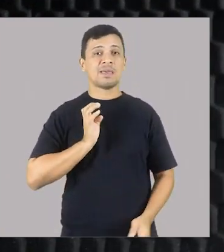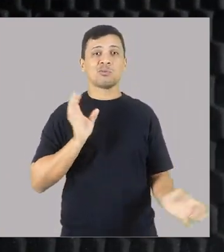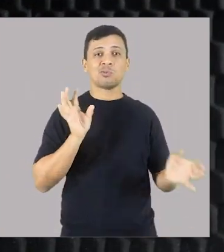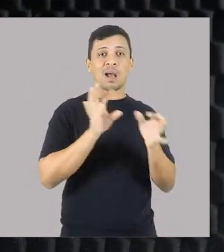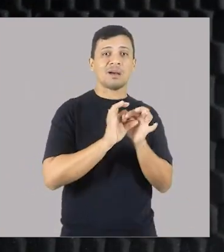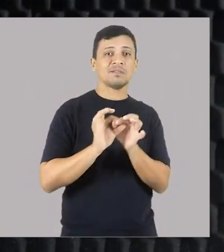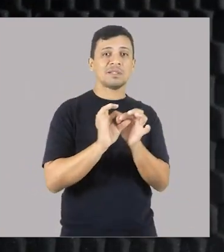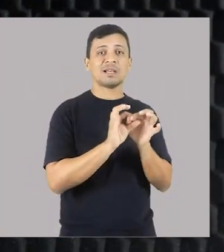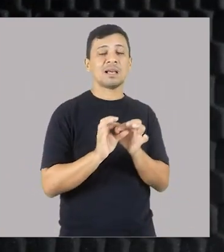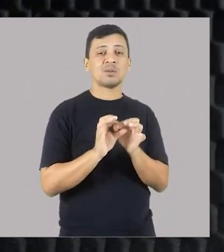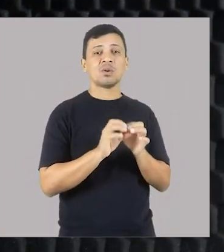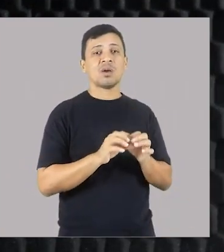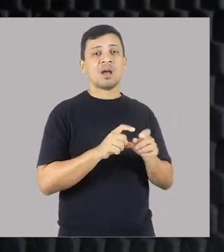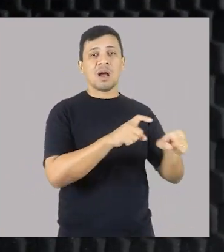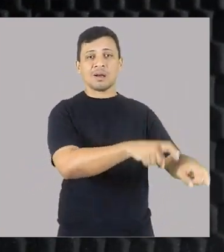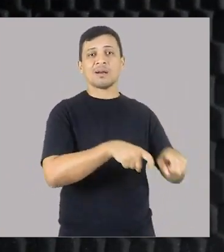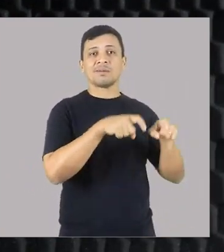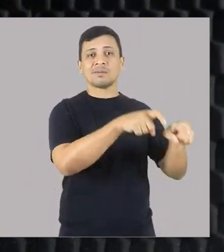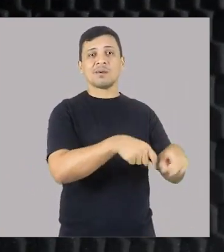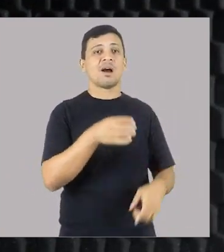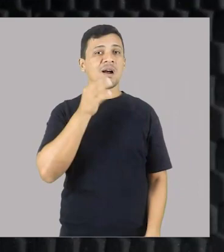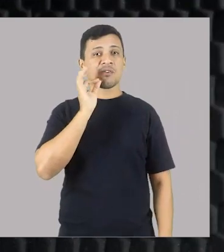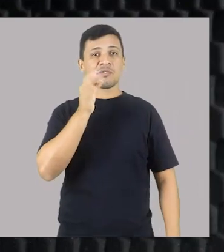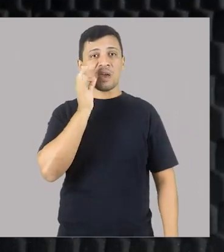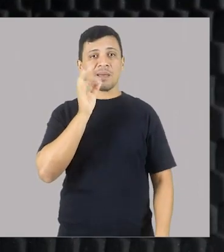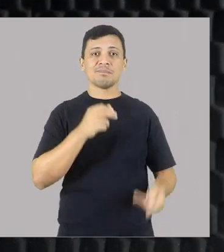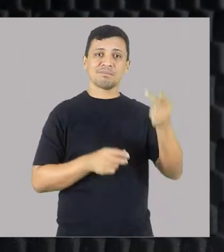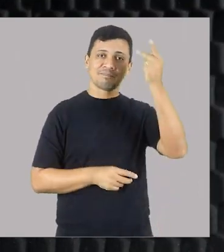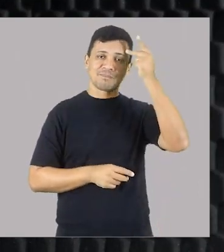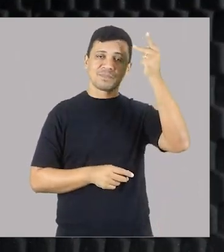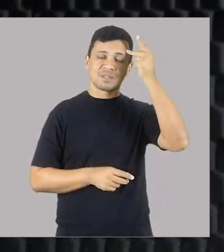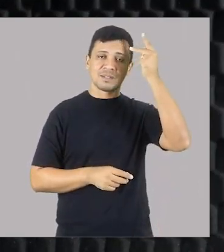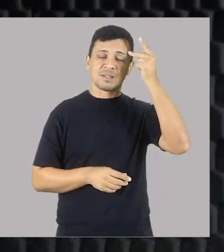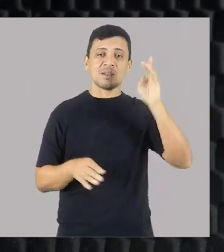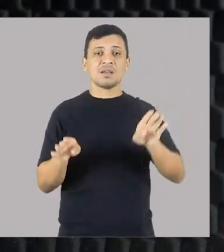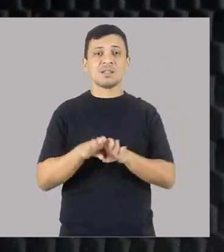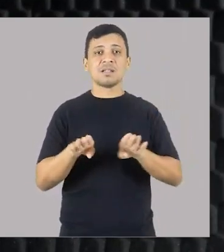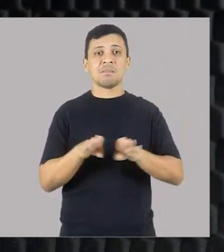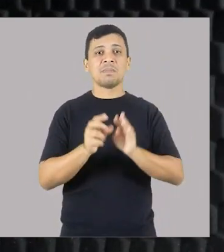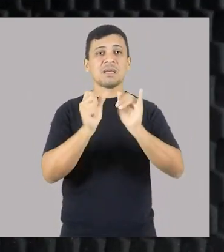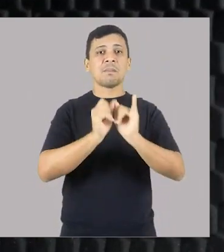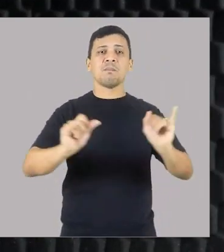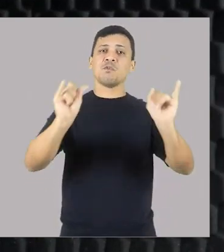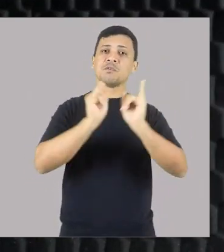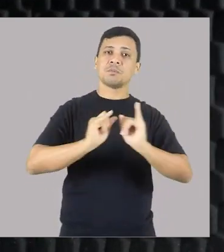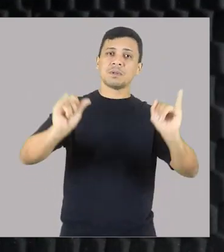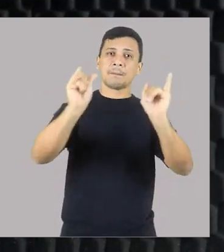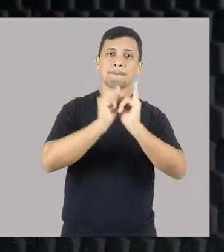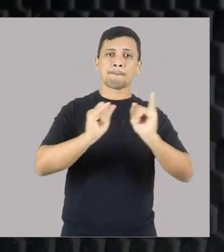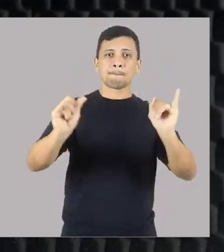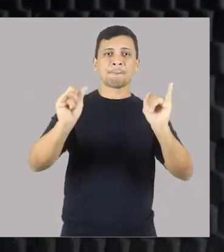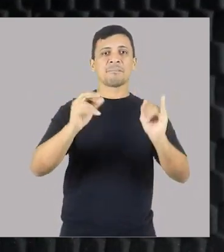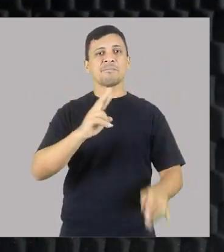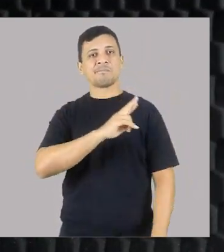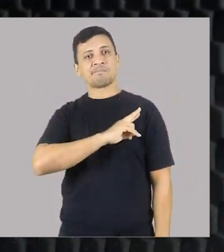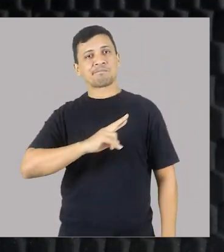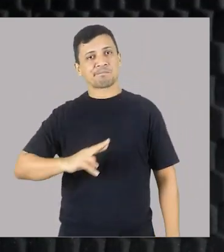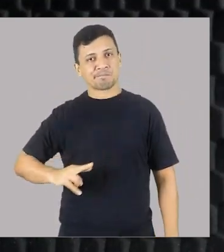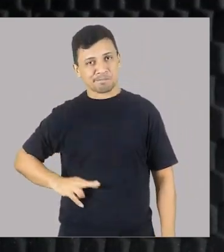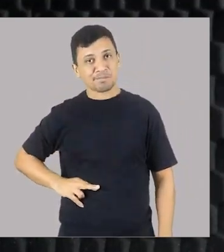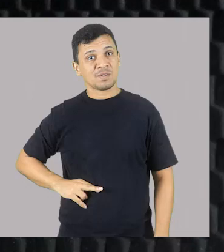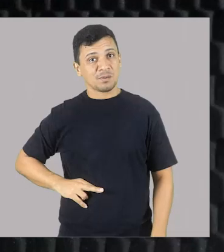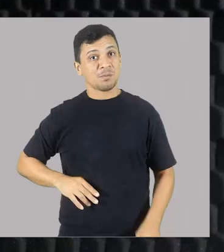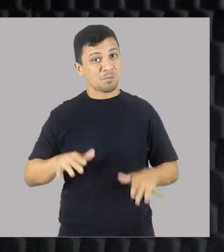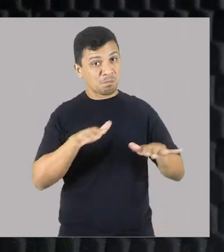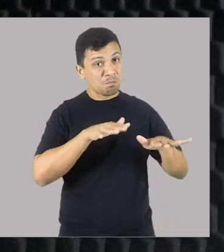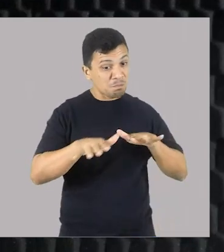Oeste Paulista, um movimento que tem um manifesto republicano, um movimento que cresce na medida que ele pega carona